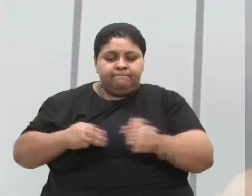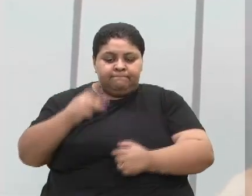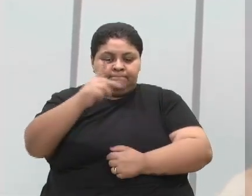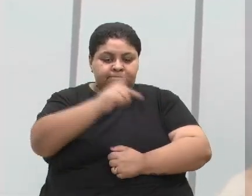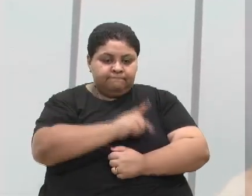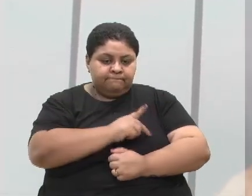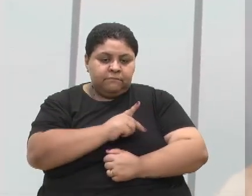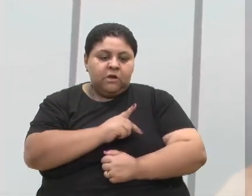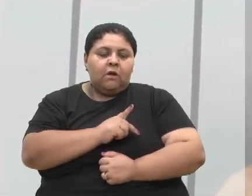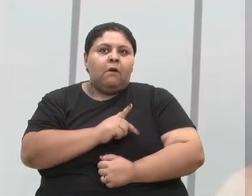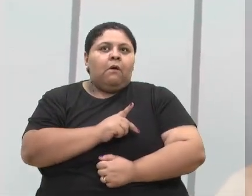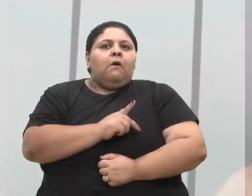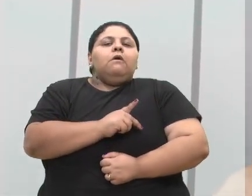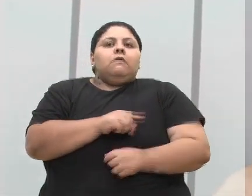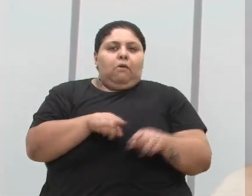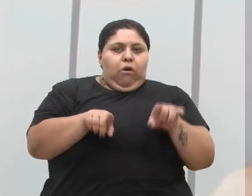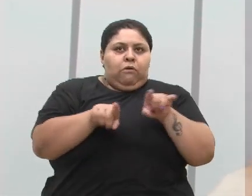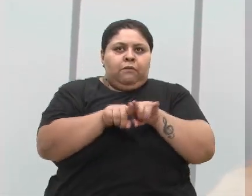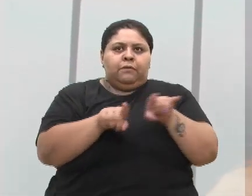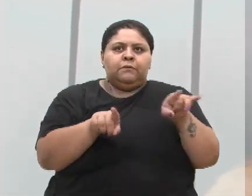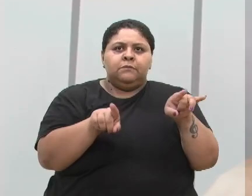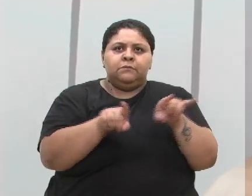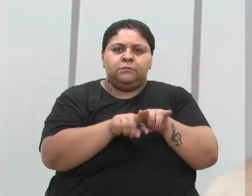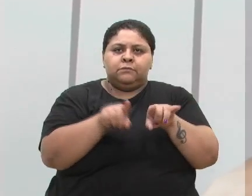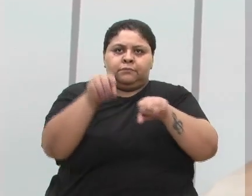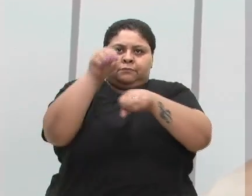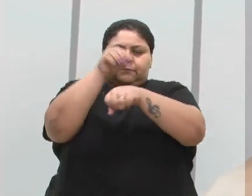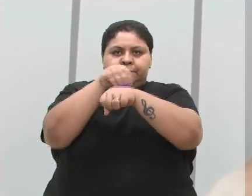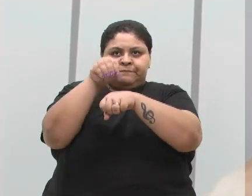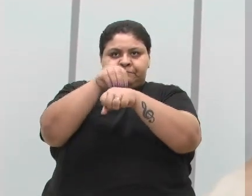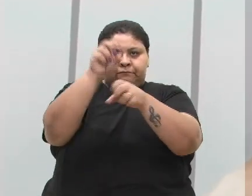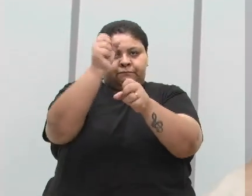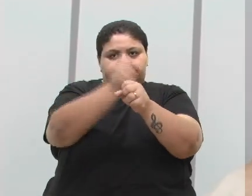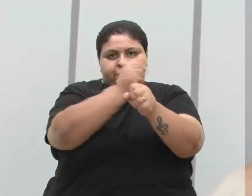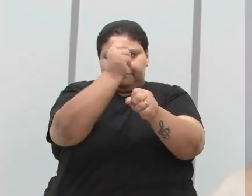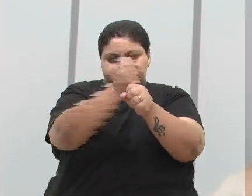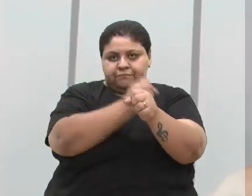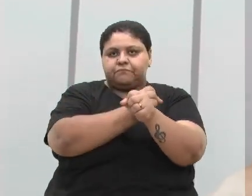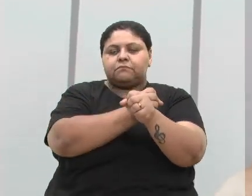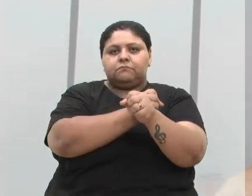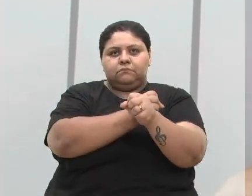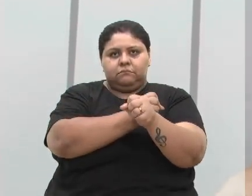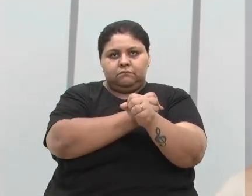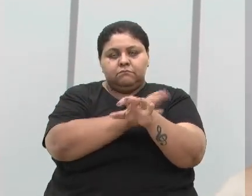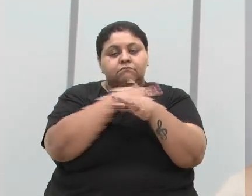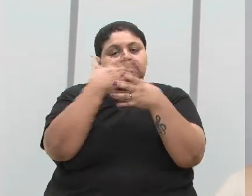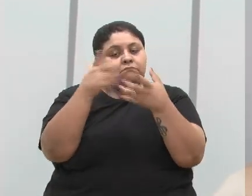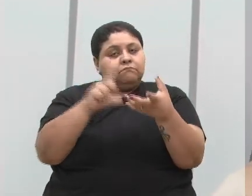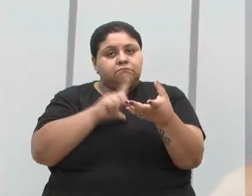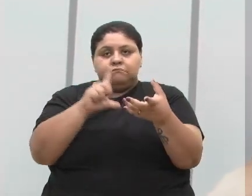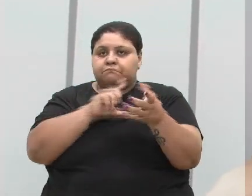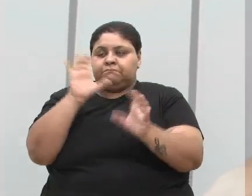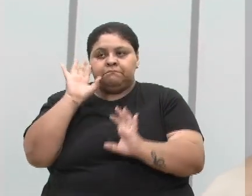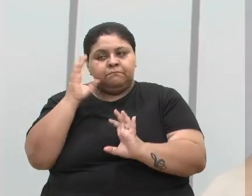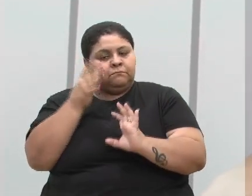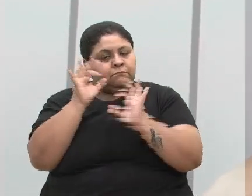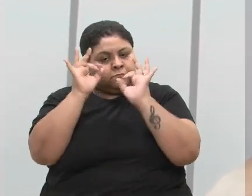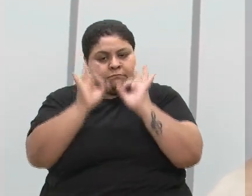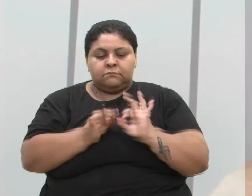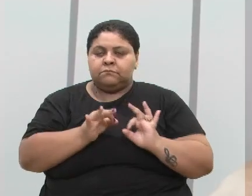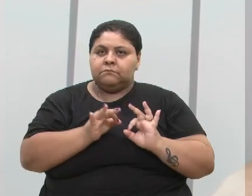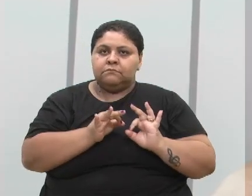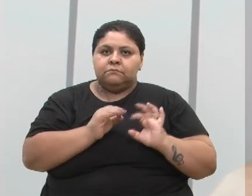nós levaremos também em relação à obra e, se caso não tiver uma solução adequada